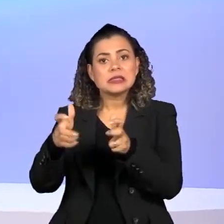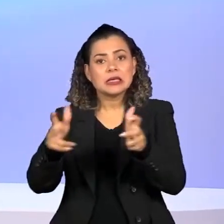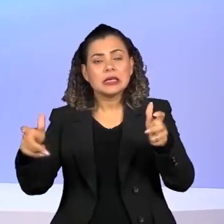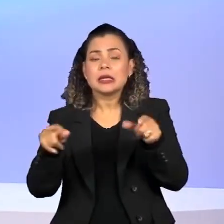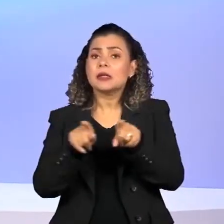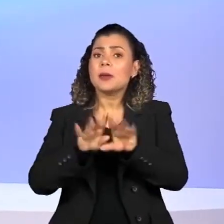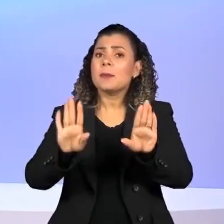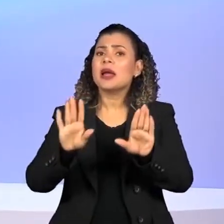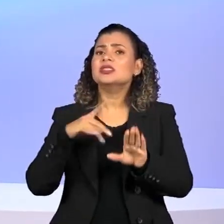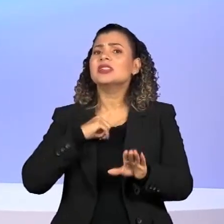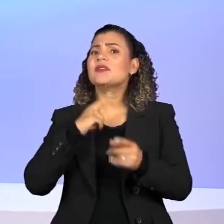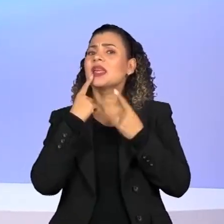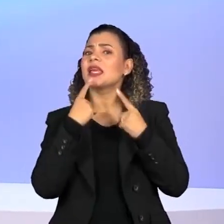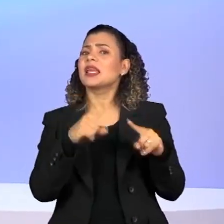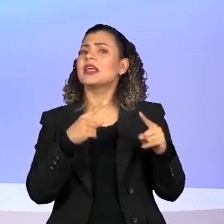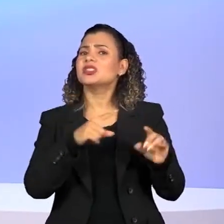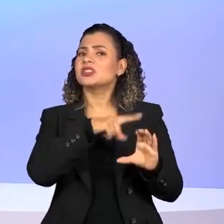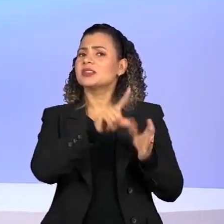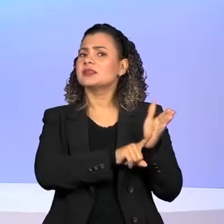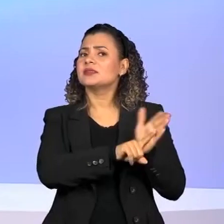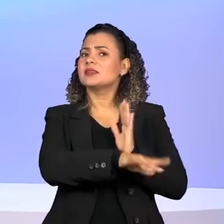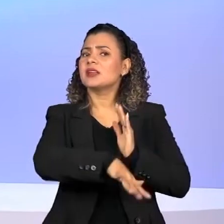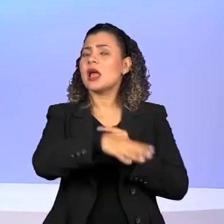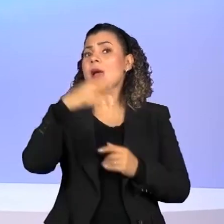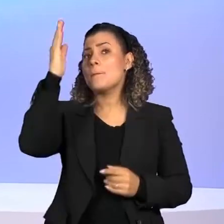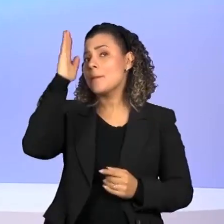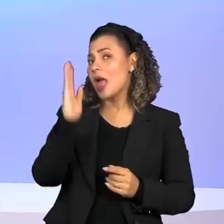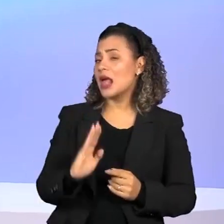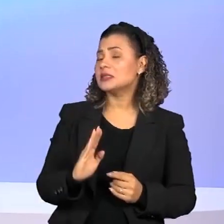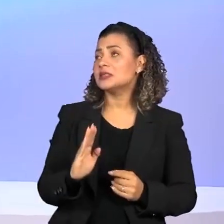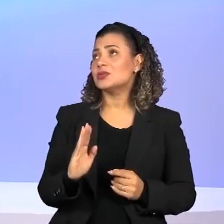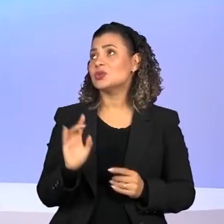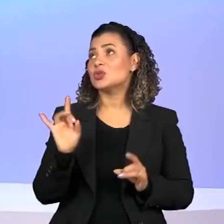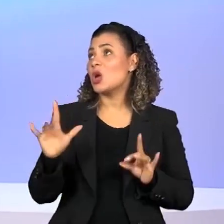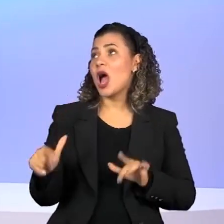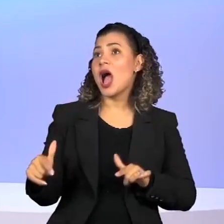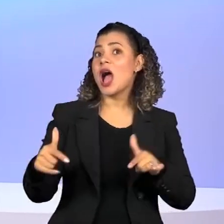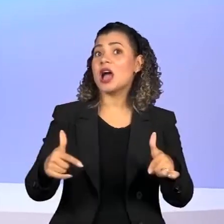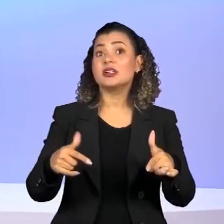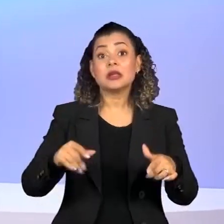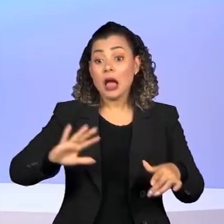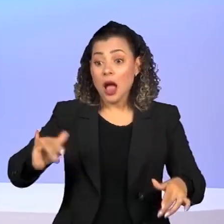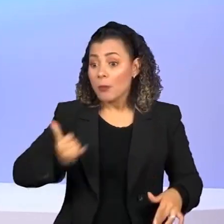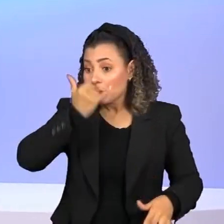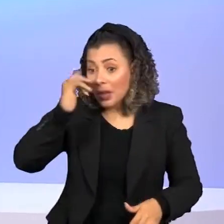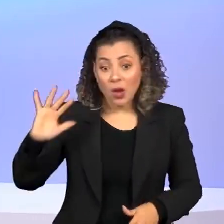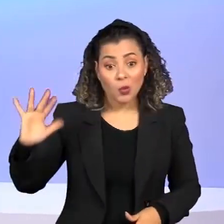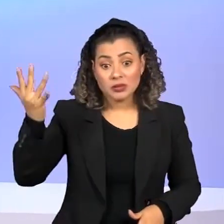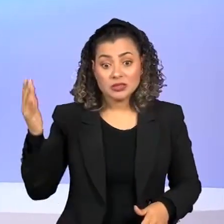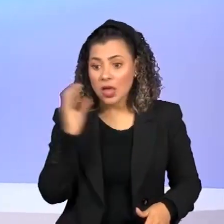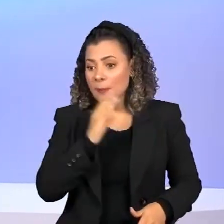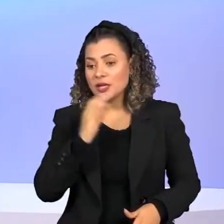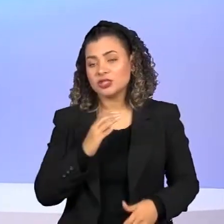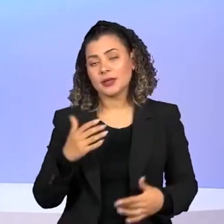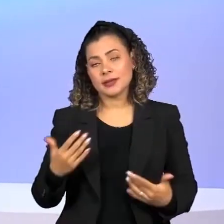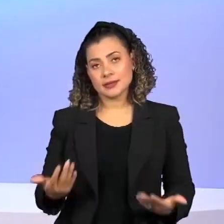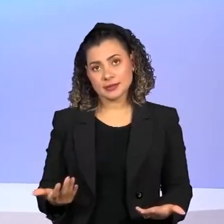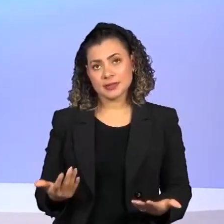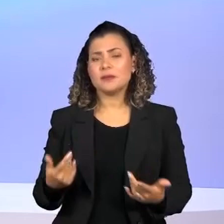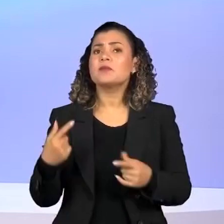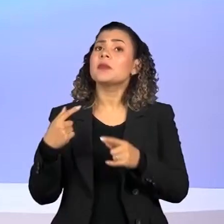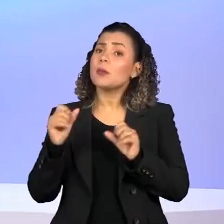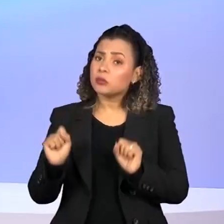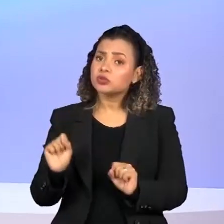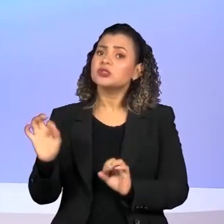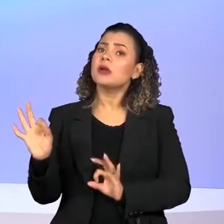a gente vê uma crítica geral na comunidade científica que o Brasil é só age depois que a emergência tá instalada né porque a gente